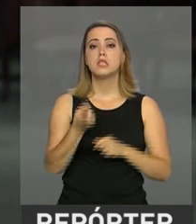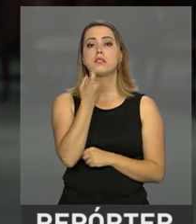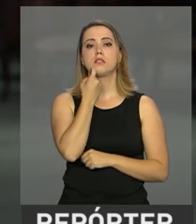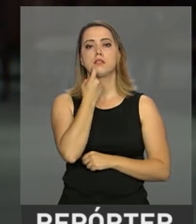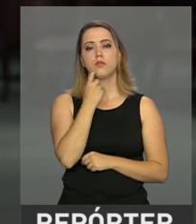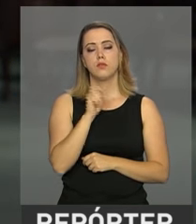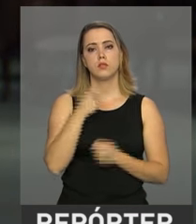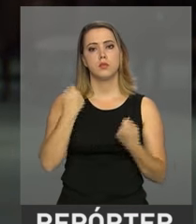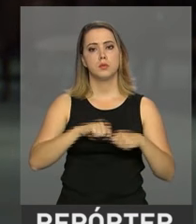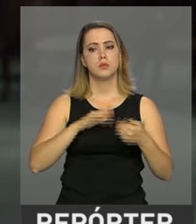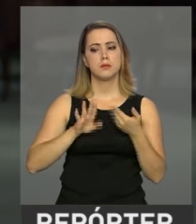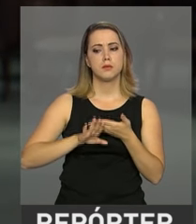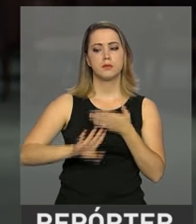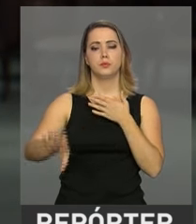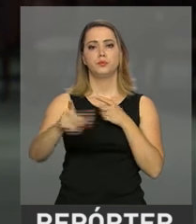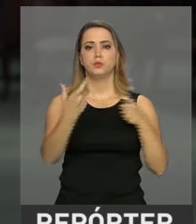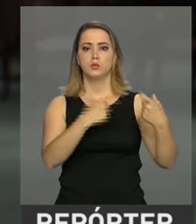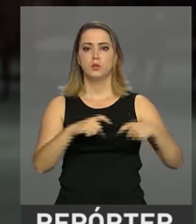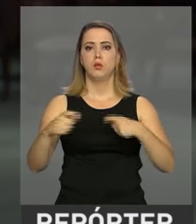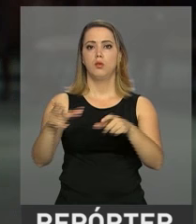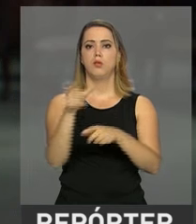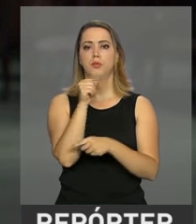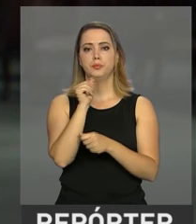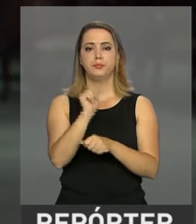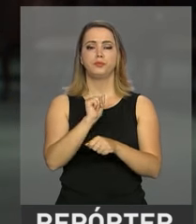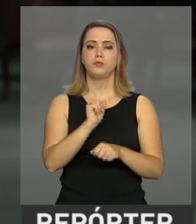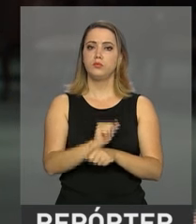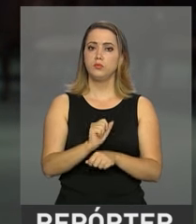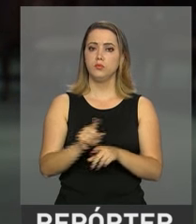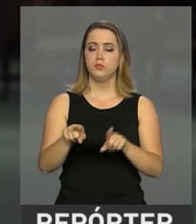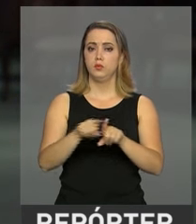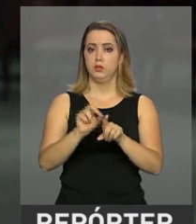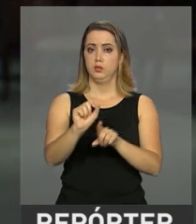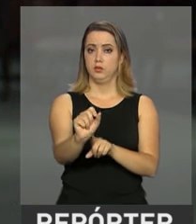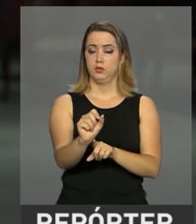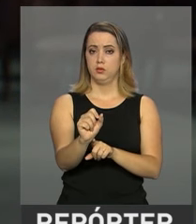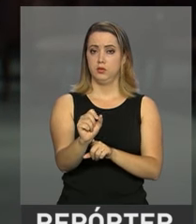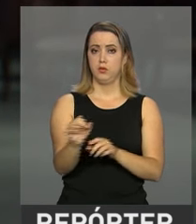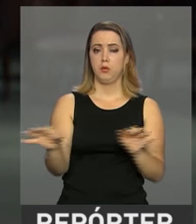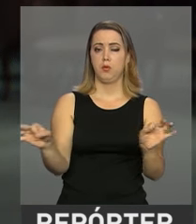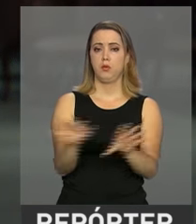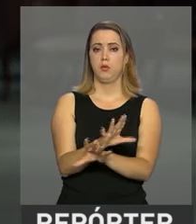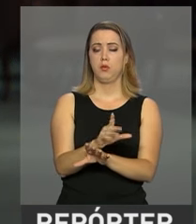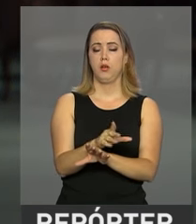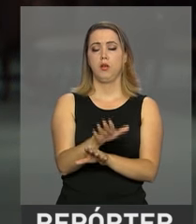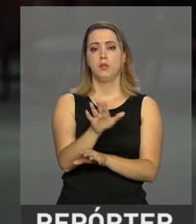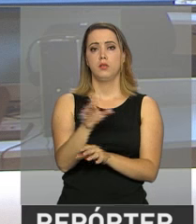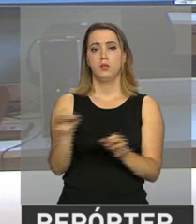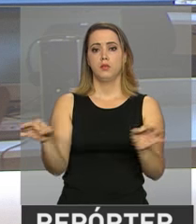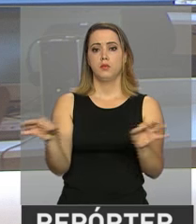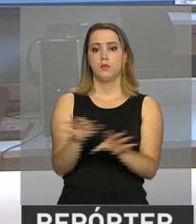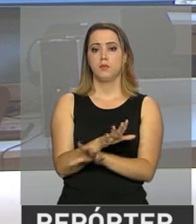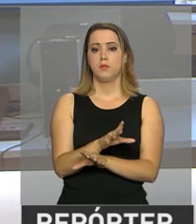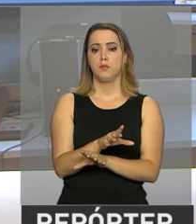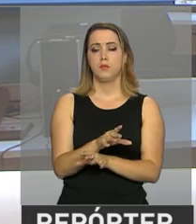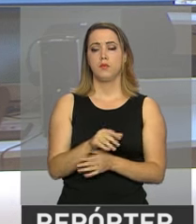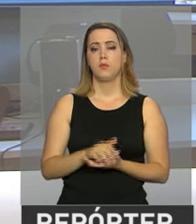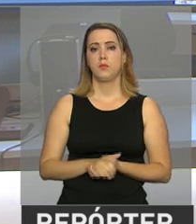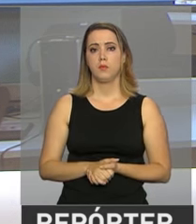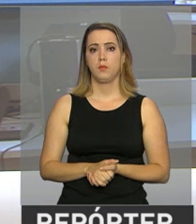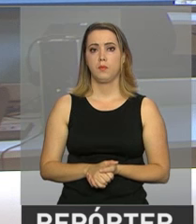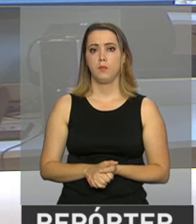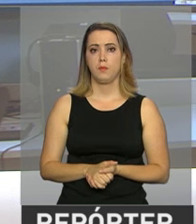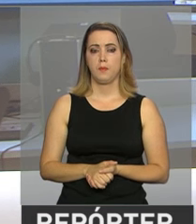sexta-feira, eliminar o vírus da zika, da dengue, da chikungunya, matando o mosquito. Mosquito não. E com